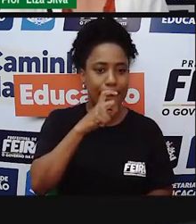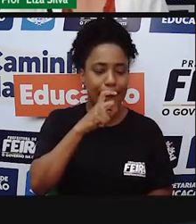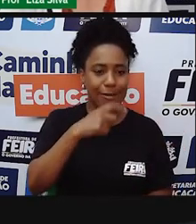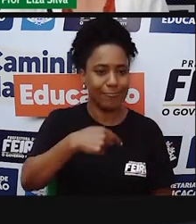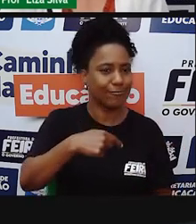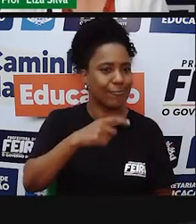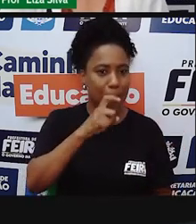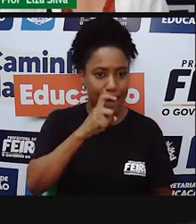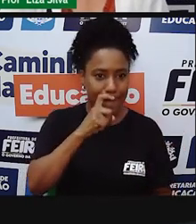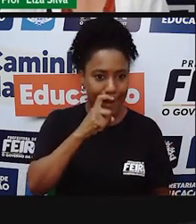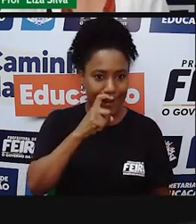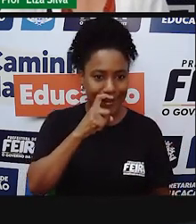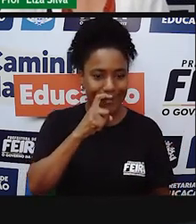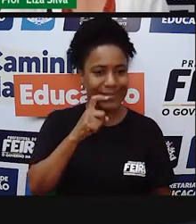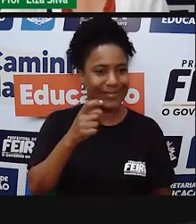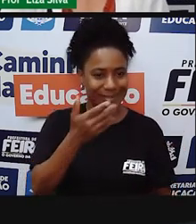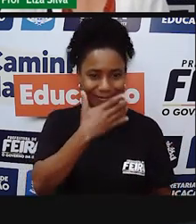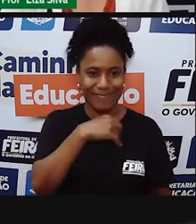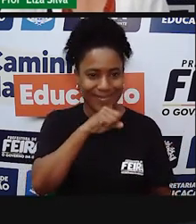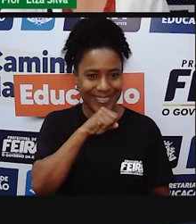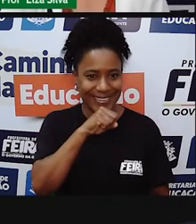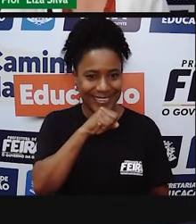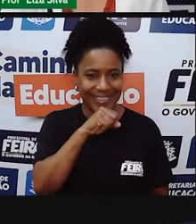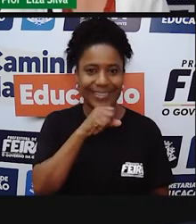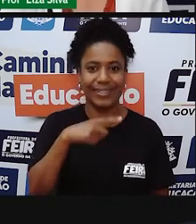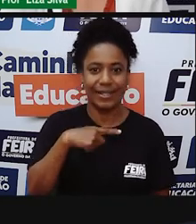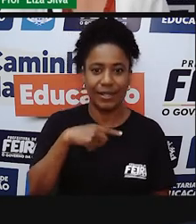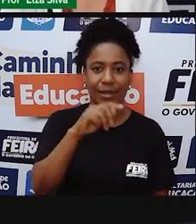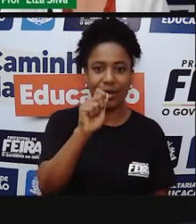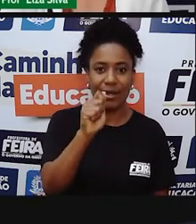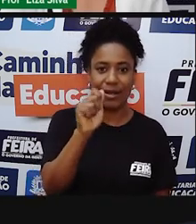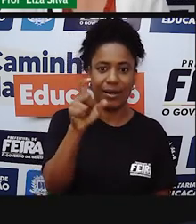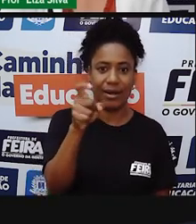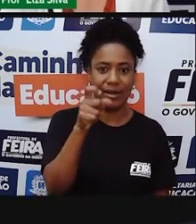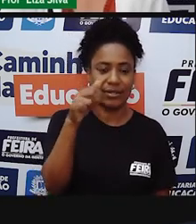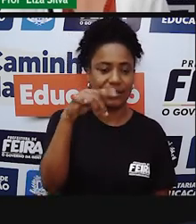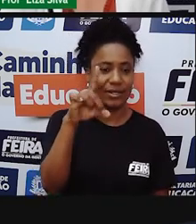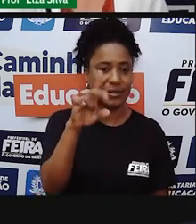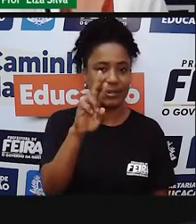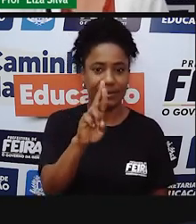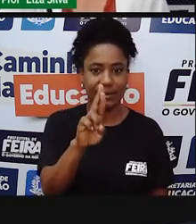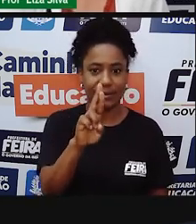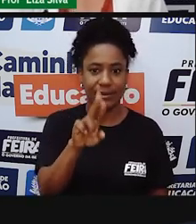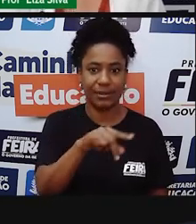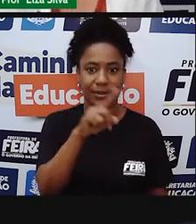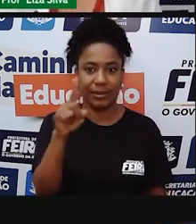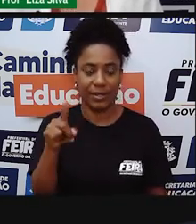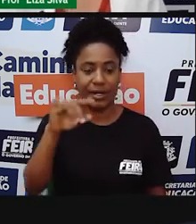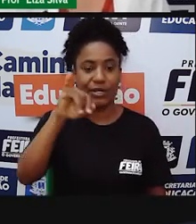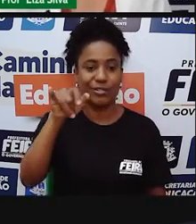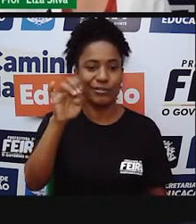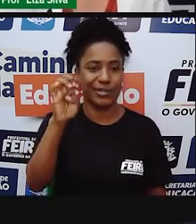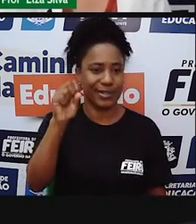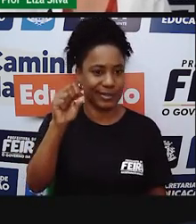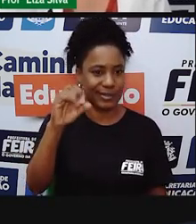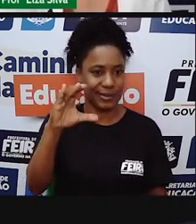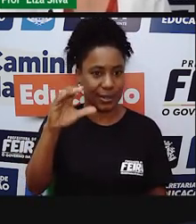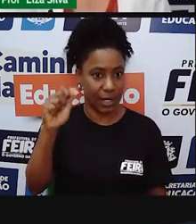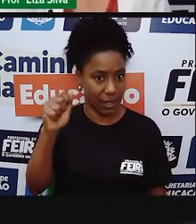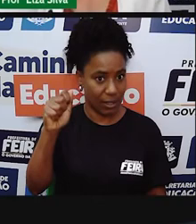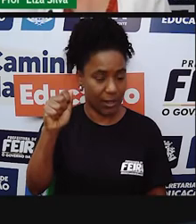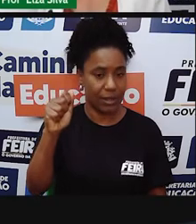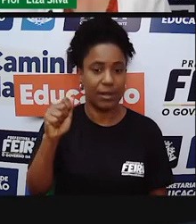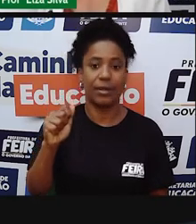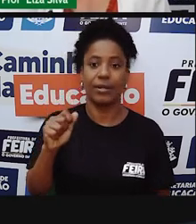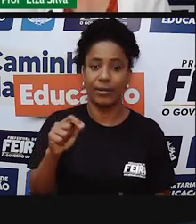gente precisa prestar atenção a esse detalhe para fazer a leitura da árvore genealógica. Então,